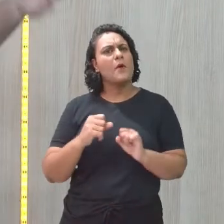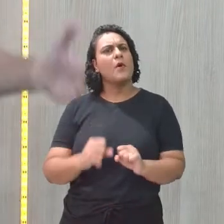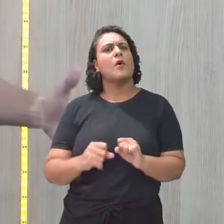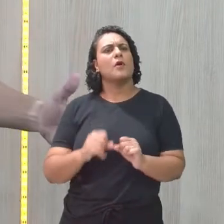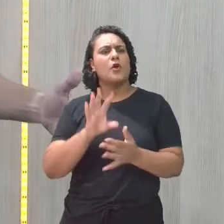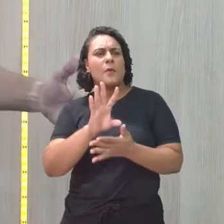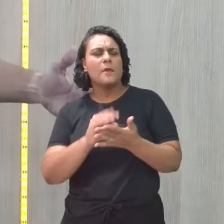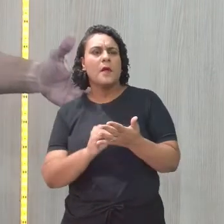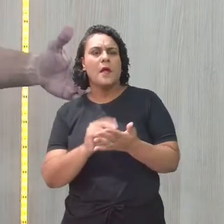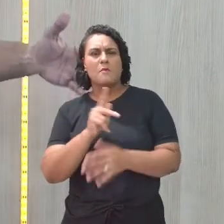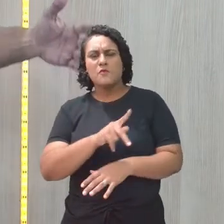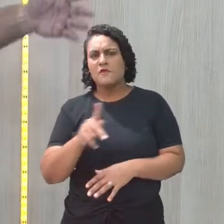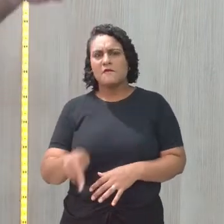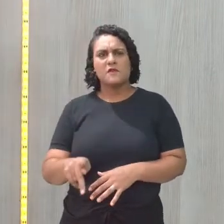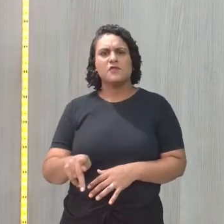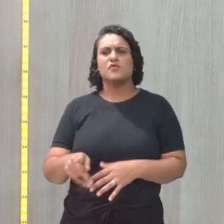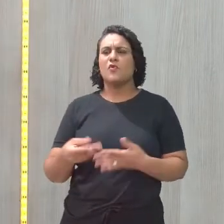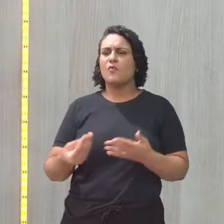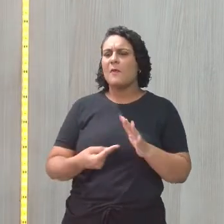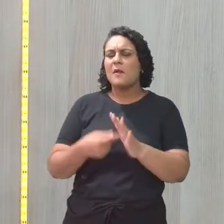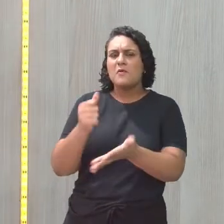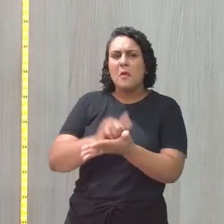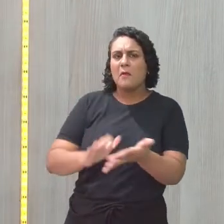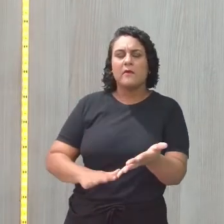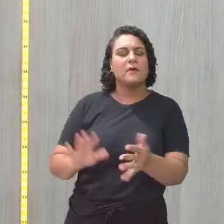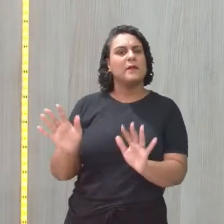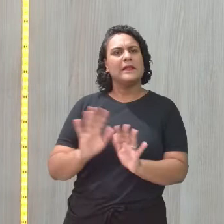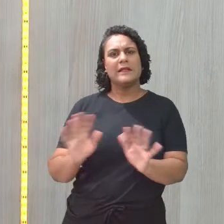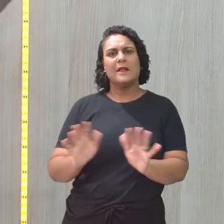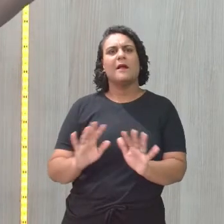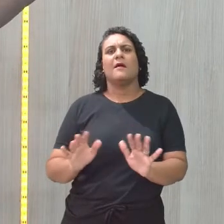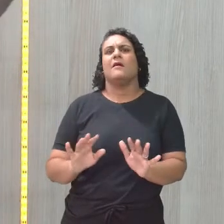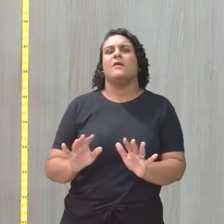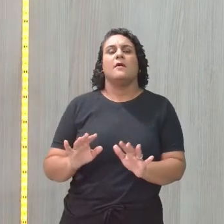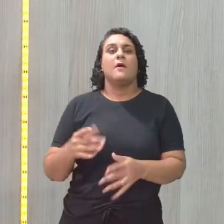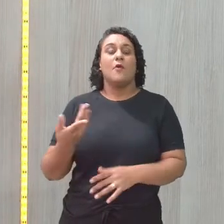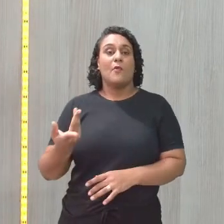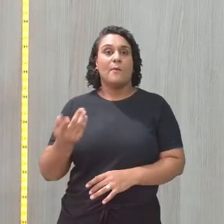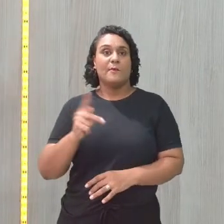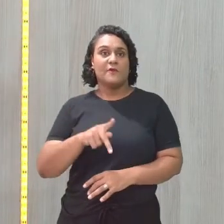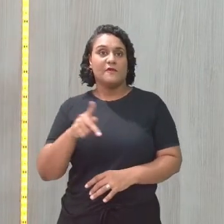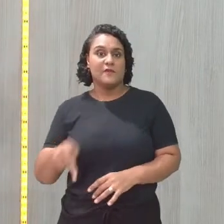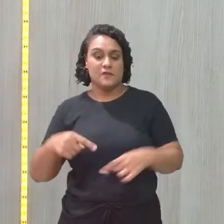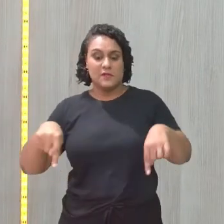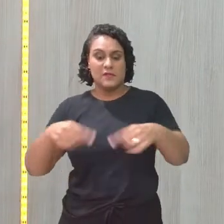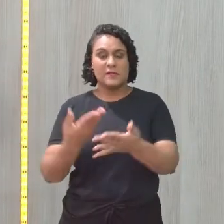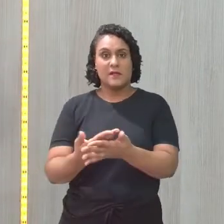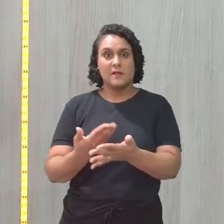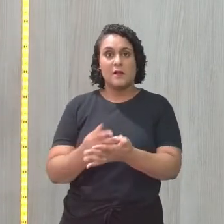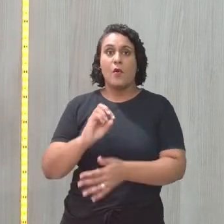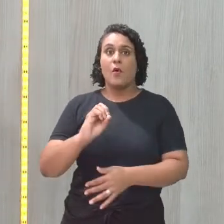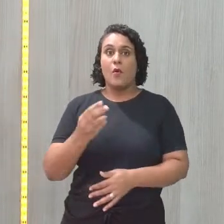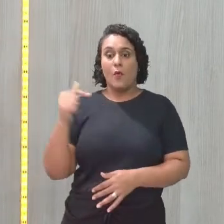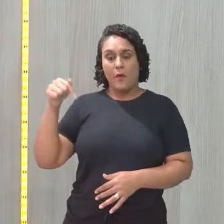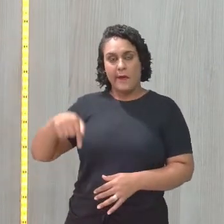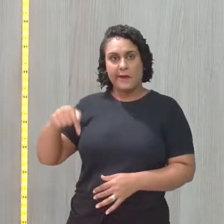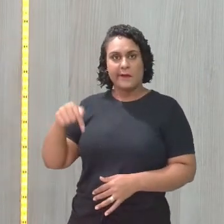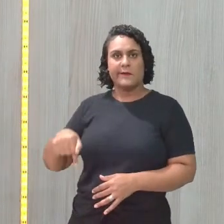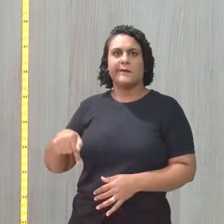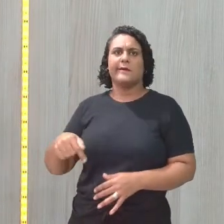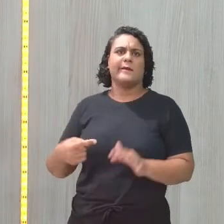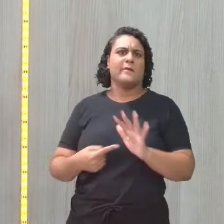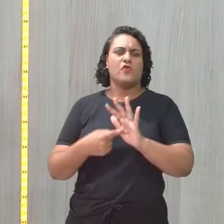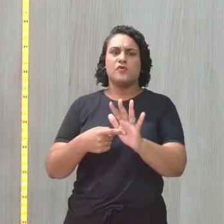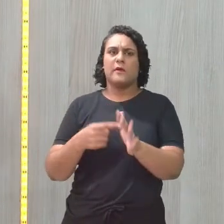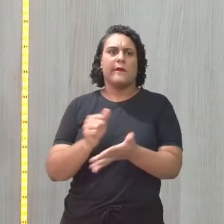seu professor passar o exercício, não precisa só o seu professor do presencial ou o seu professor aqui da EMAD passar o exercício, tá?